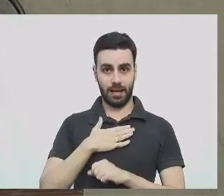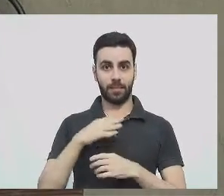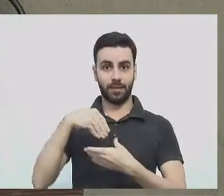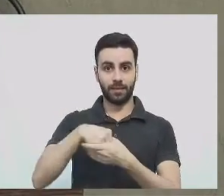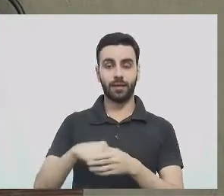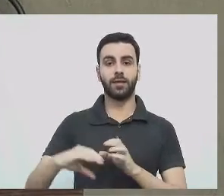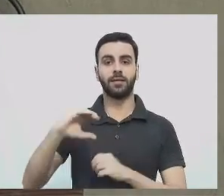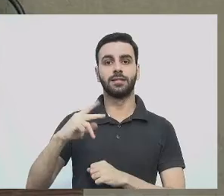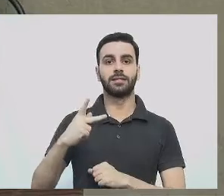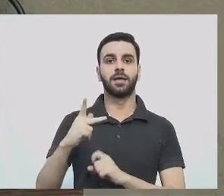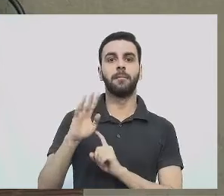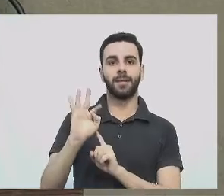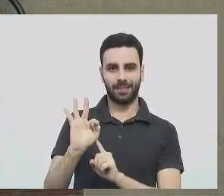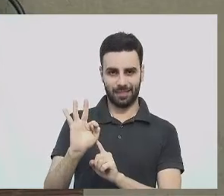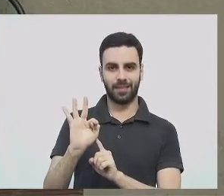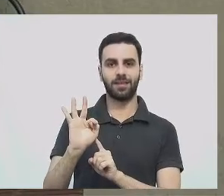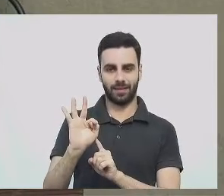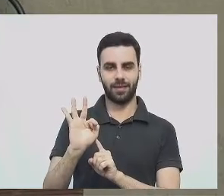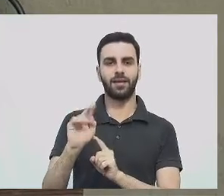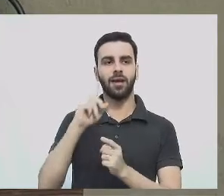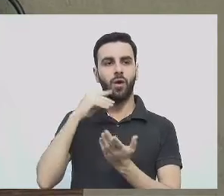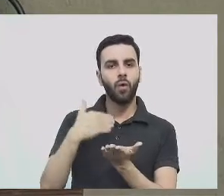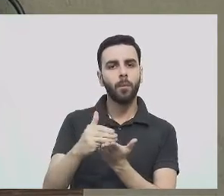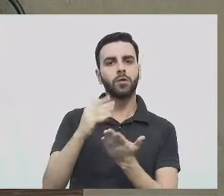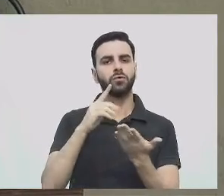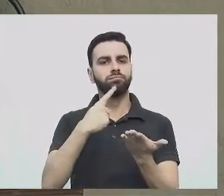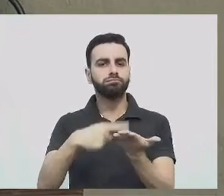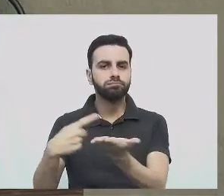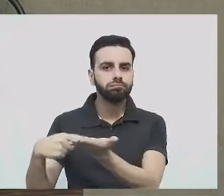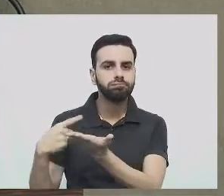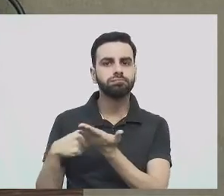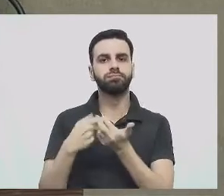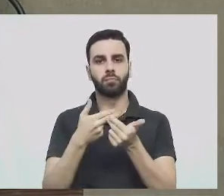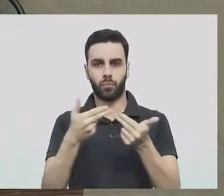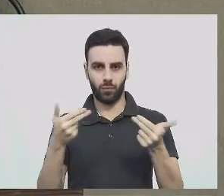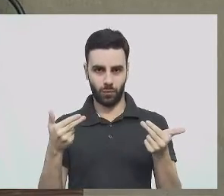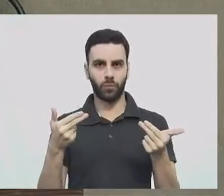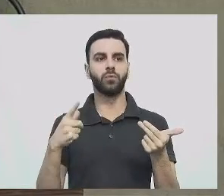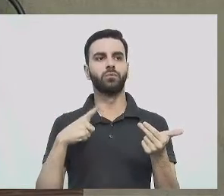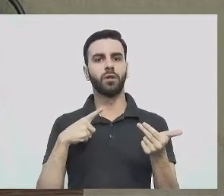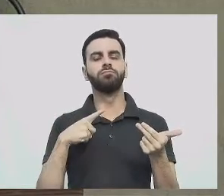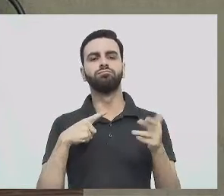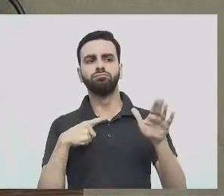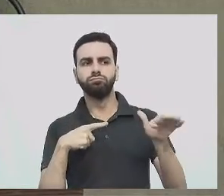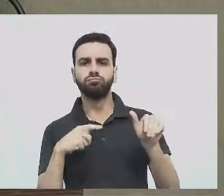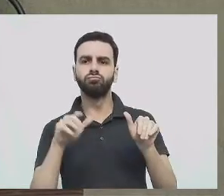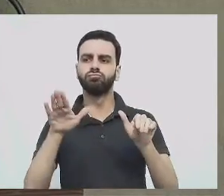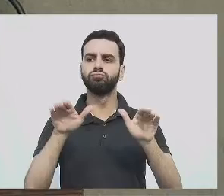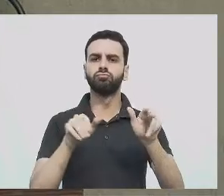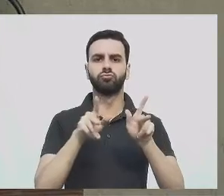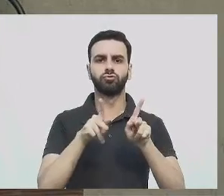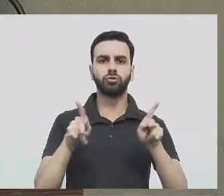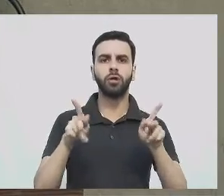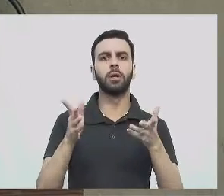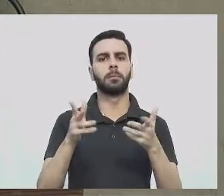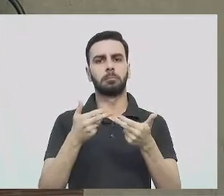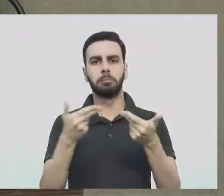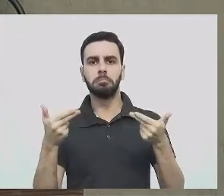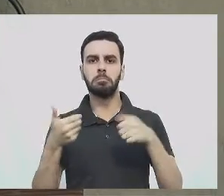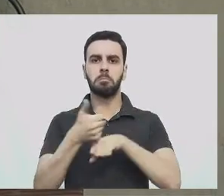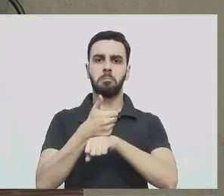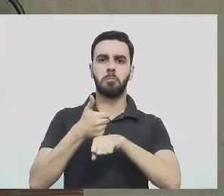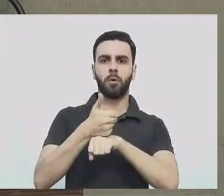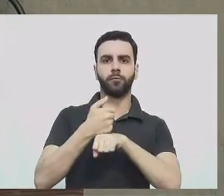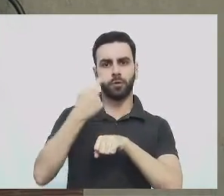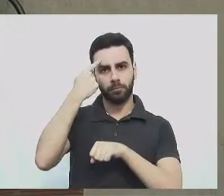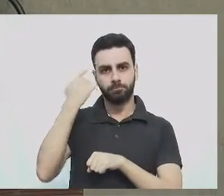CPT, onde nós começamos os primeiros contatos com os profissionais que nós entendíamos que poderia